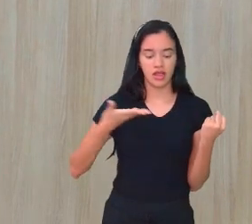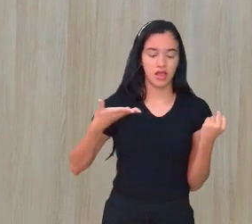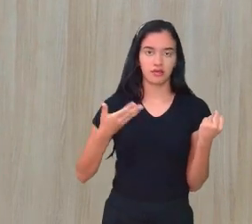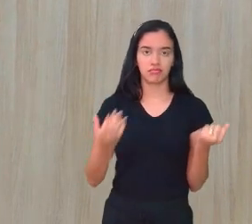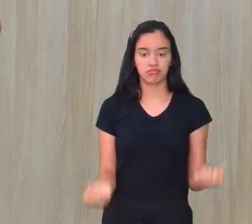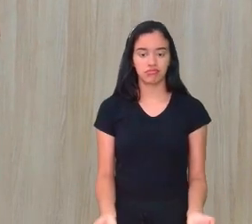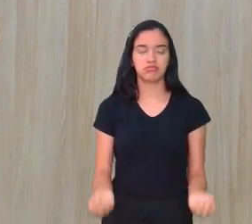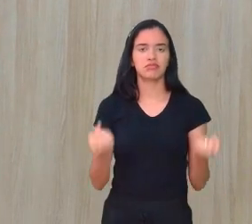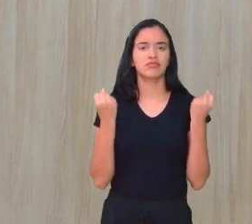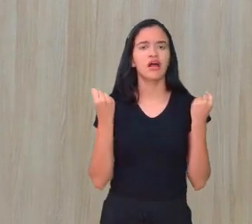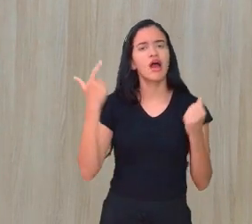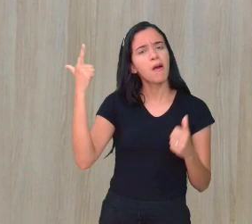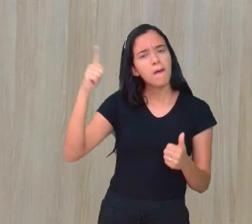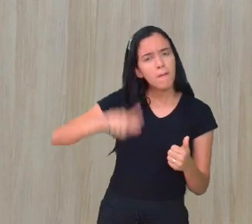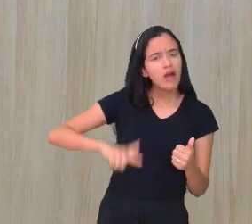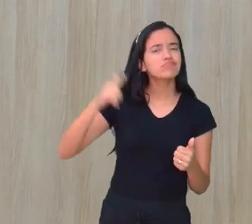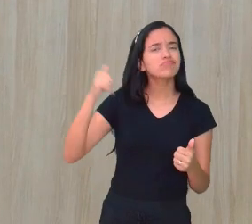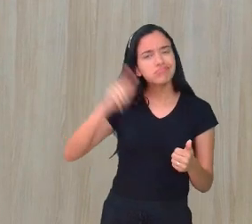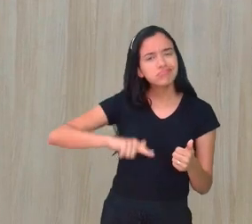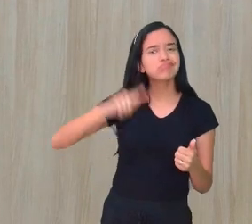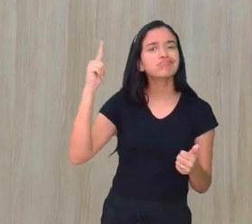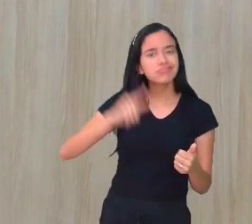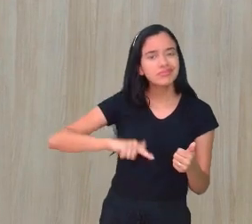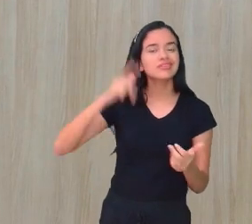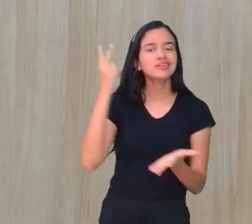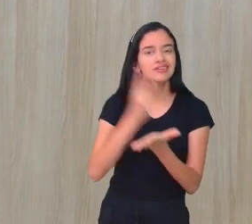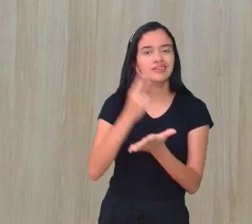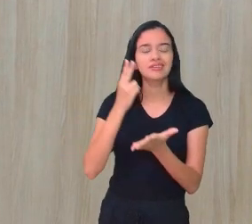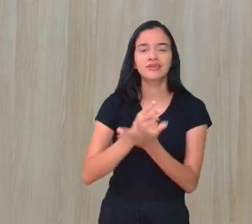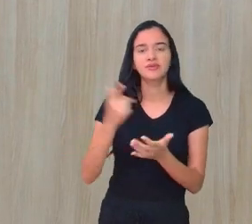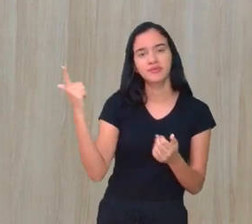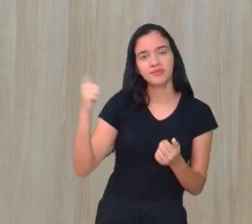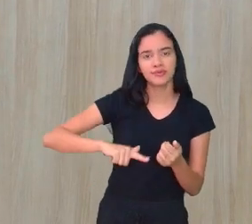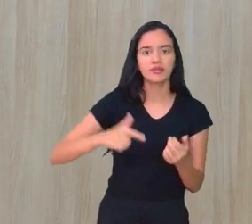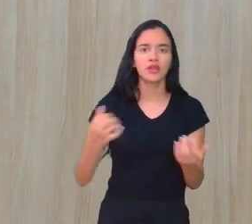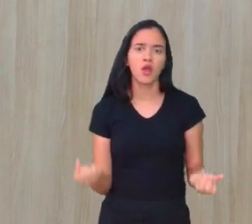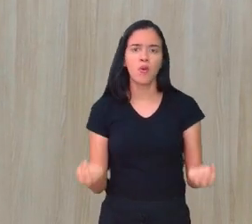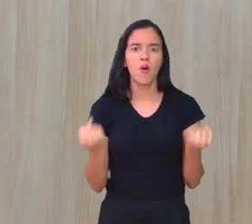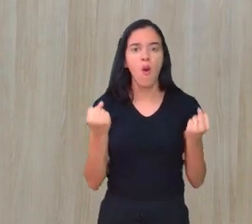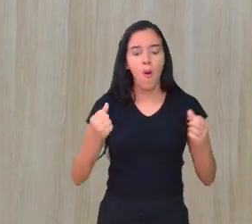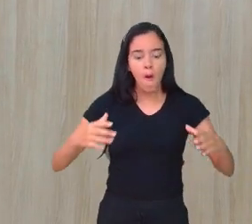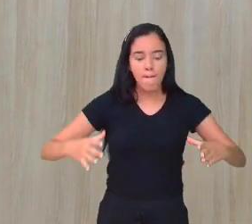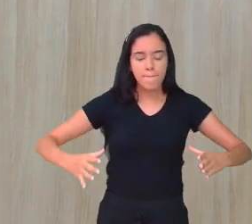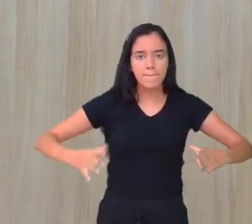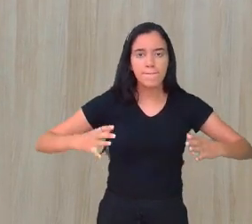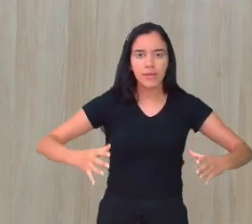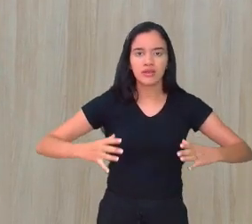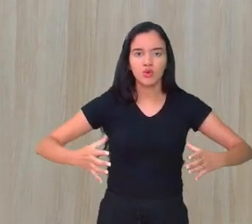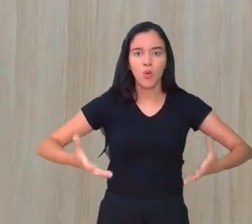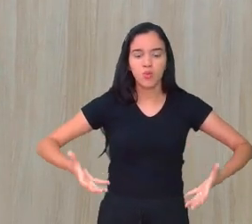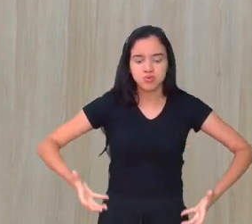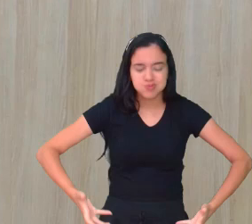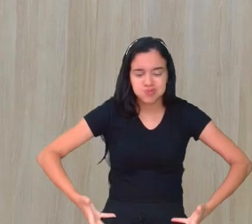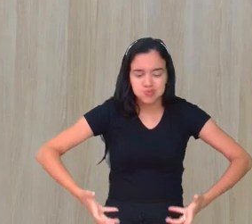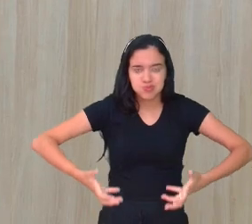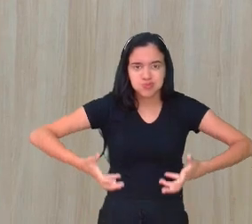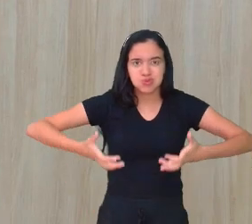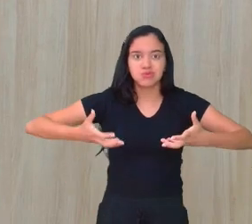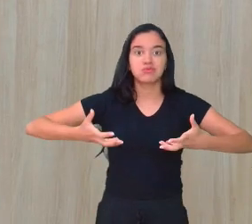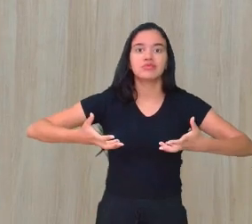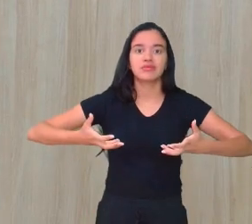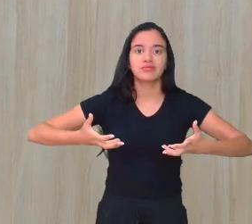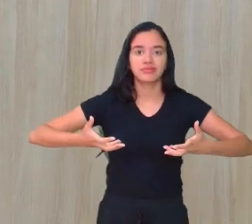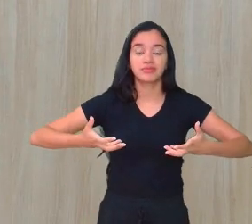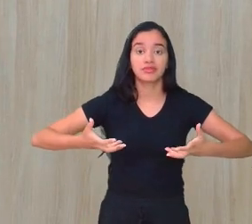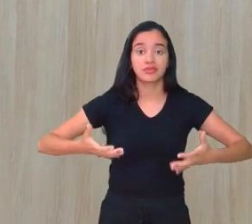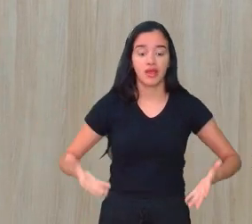eu faço várias vezes seguidas, né? Com um peso grande, que eu faço essa força explosiva,